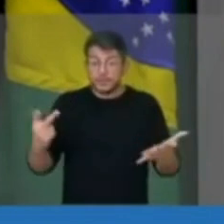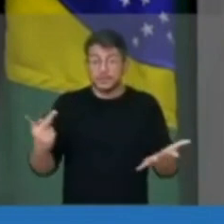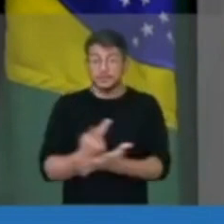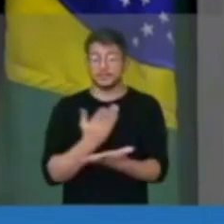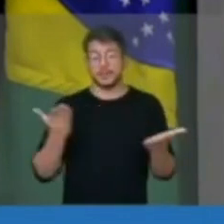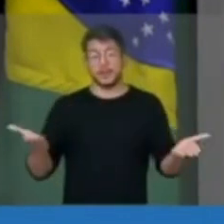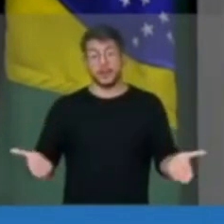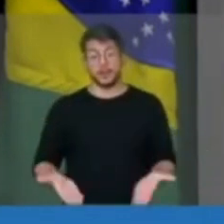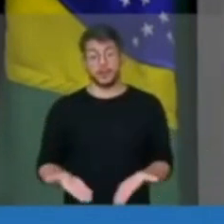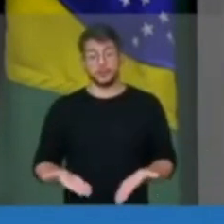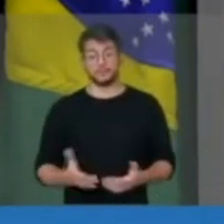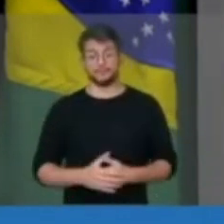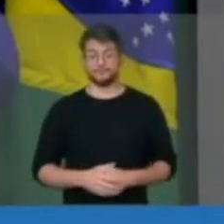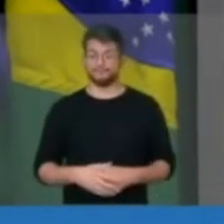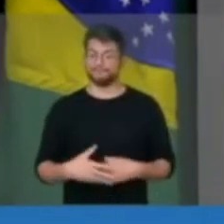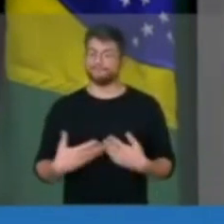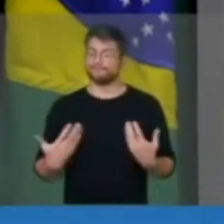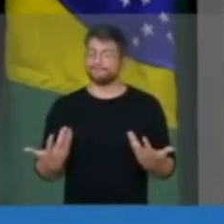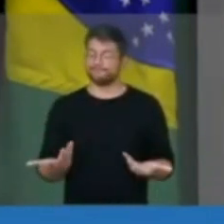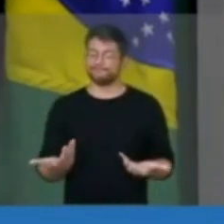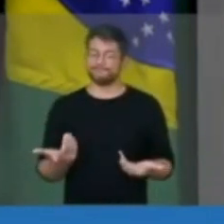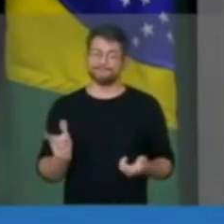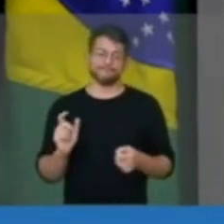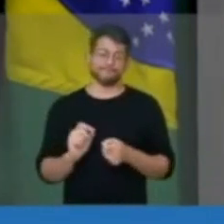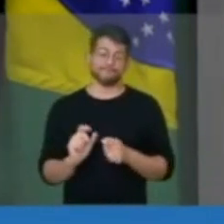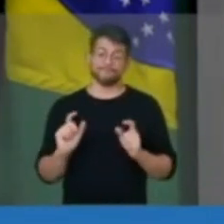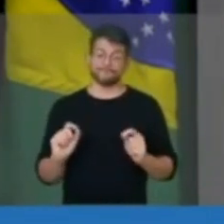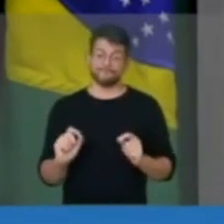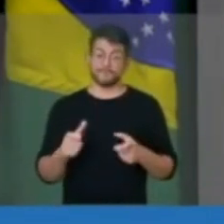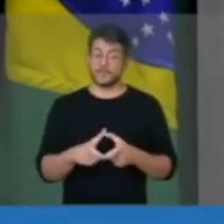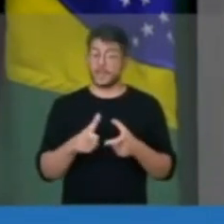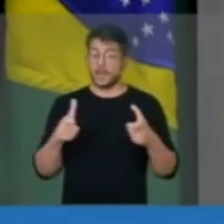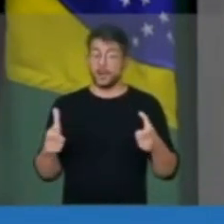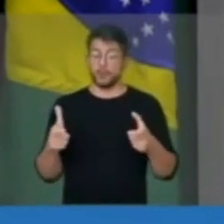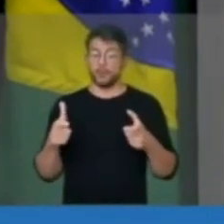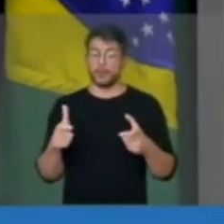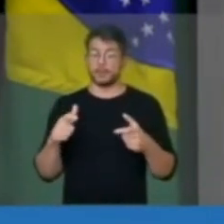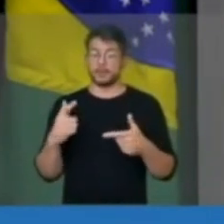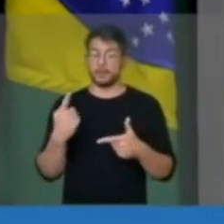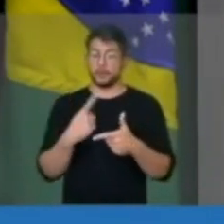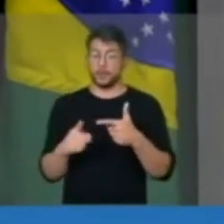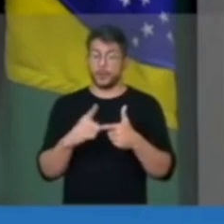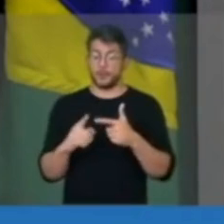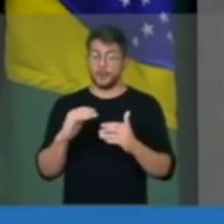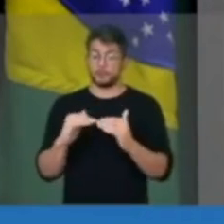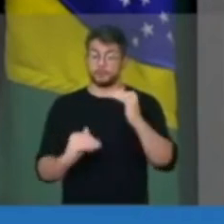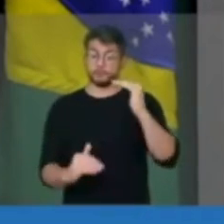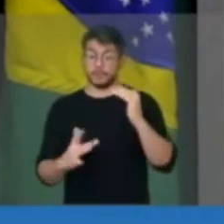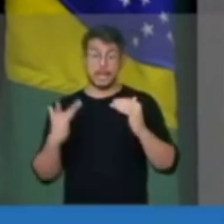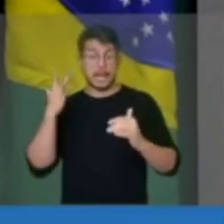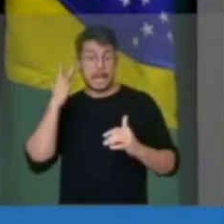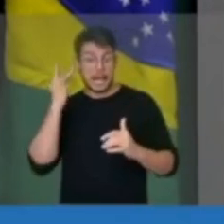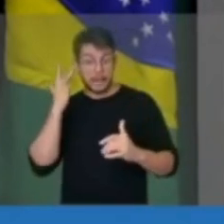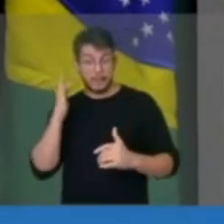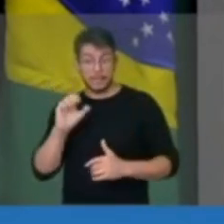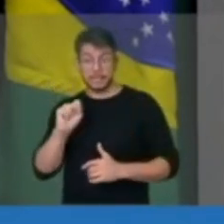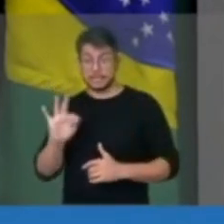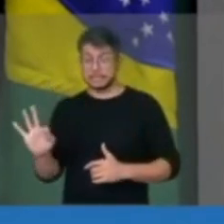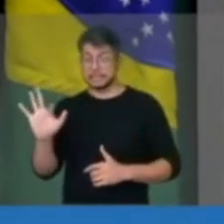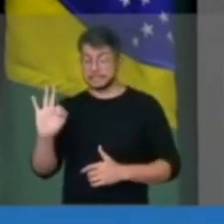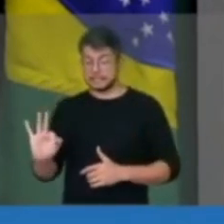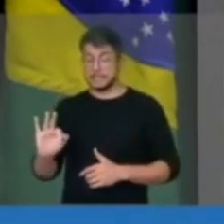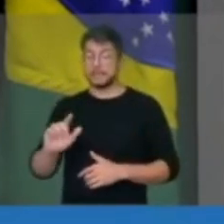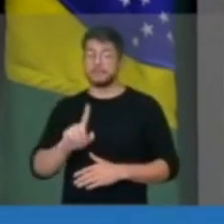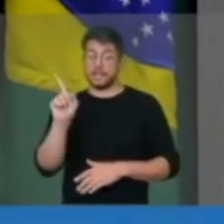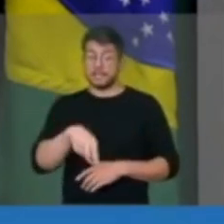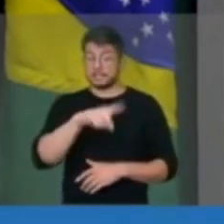que a gente faz aqui no final? Aumenta a distorção contra o texto da Constituição. Amanhã o Supremo vai derrubar e vai ter razão, porque vai estar